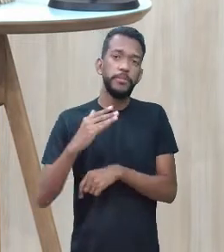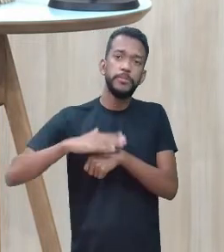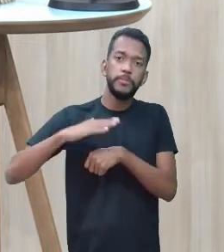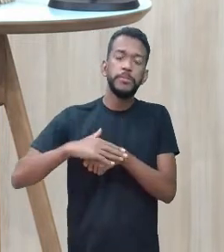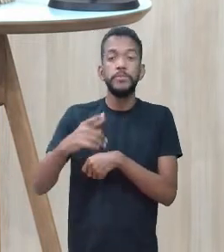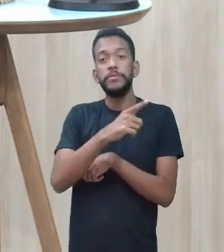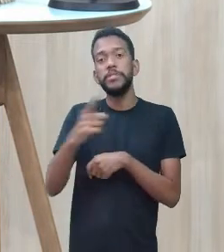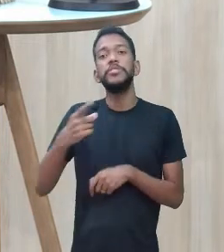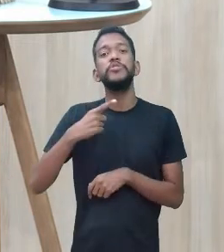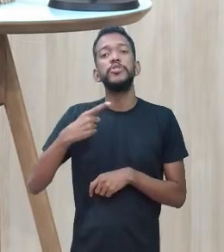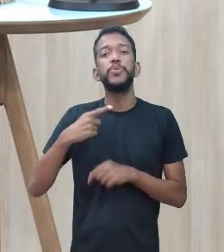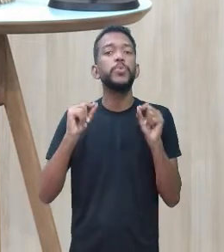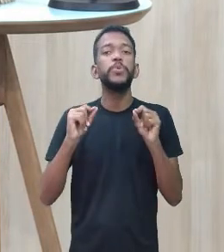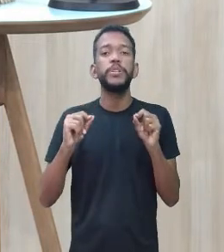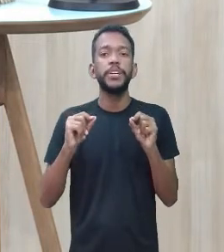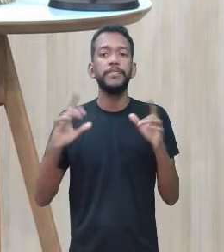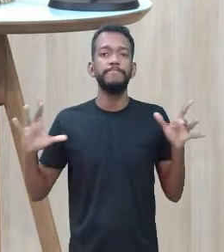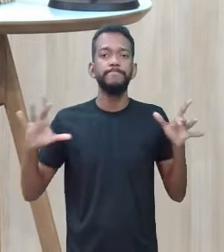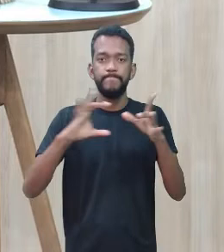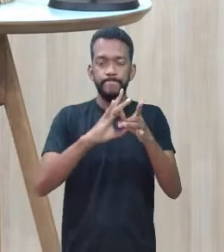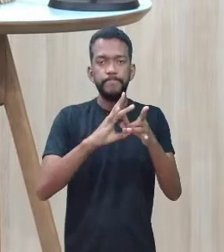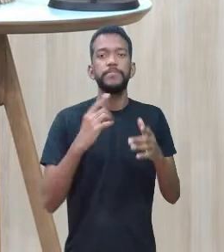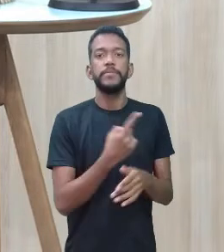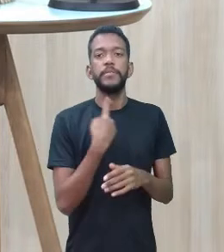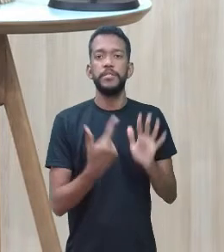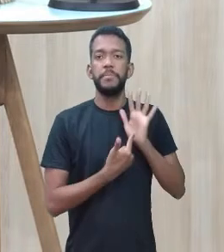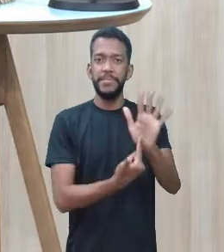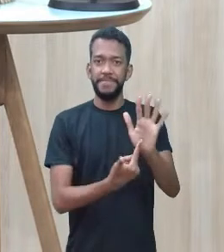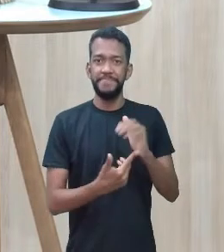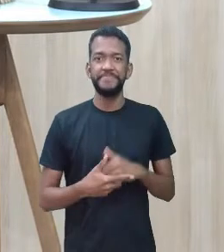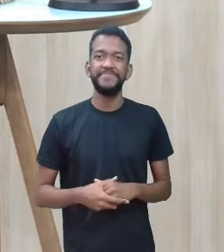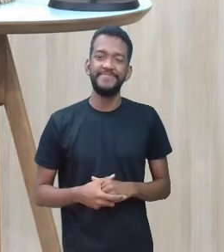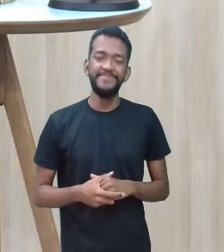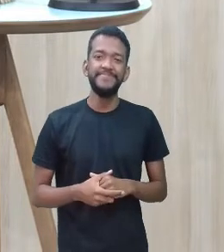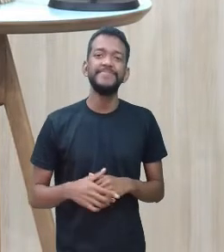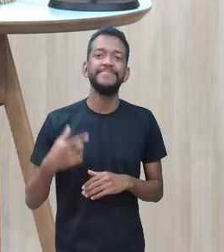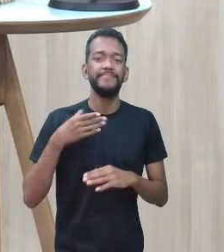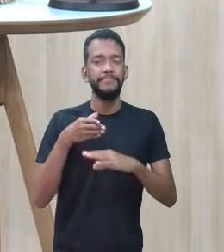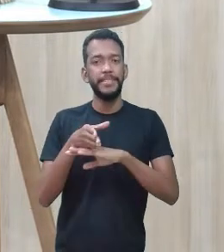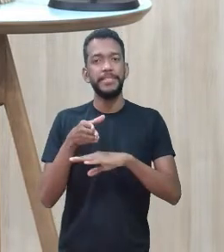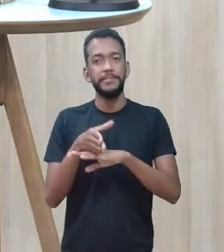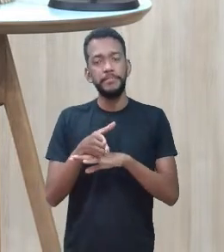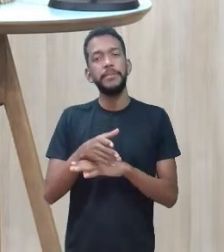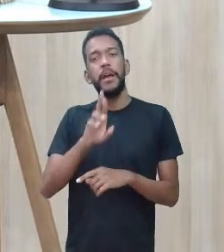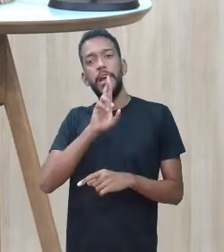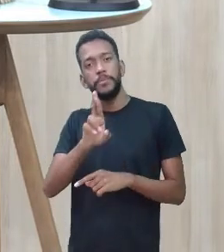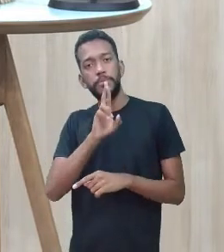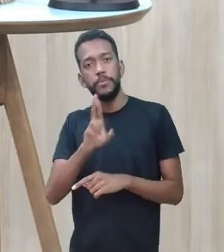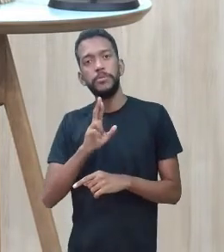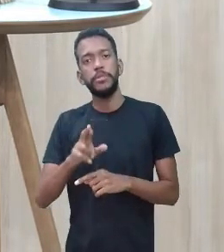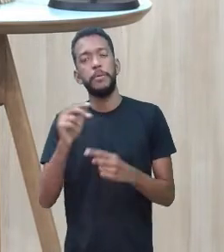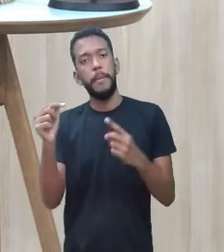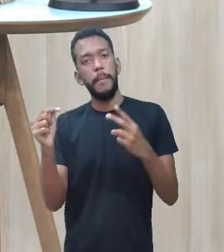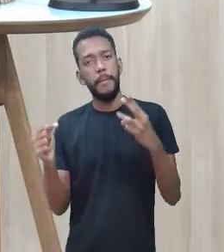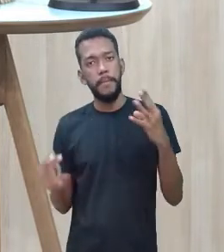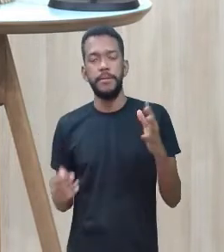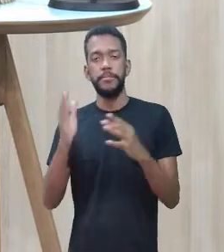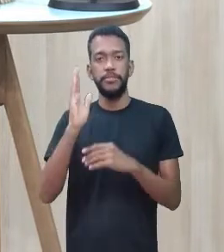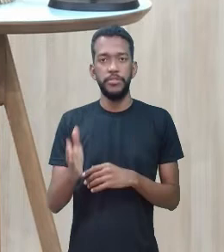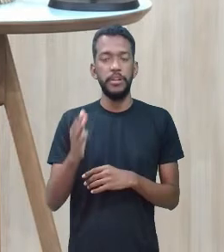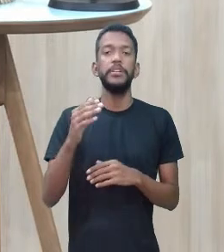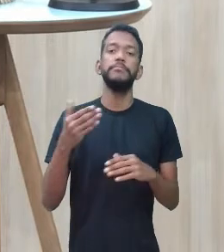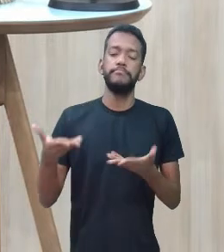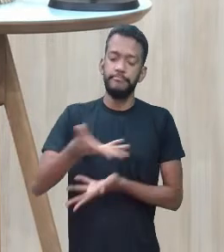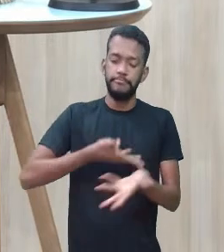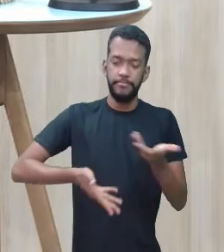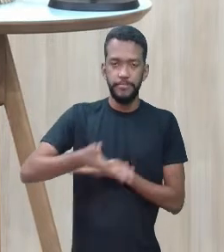vocês estejam realmente ligados naquilo que a gente está apresentando. Participando, respondendo as questões, se envolvendo nos